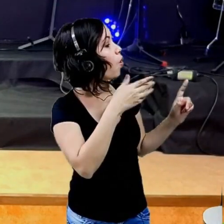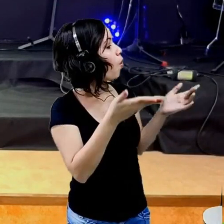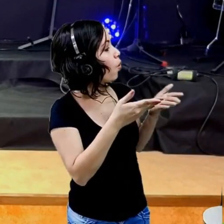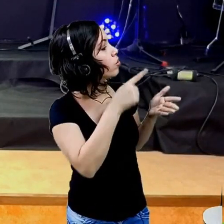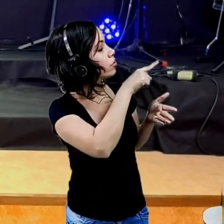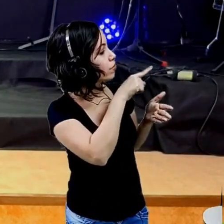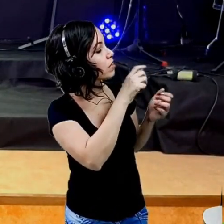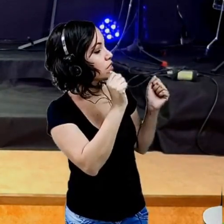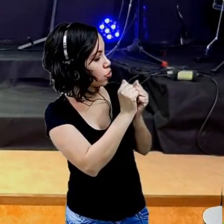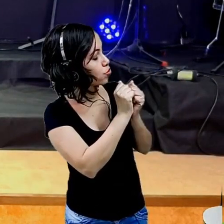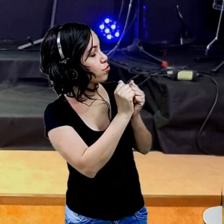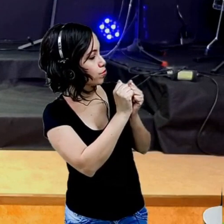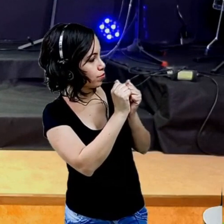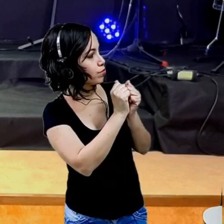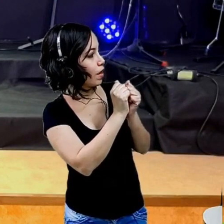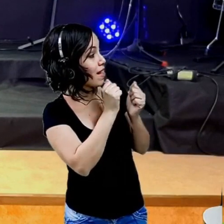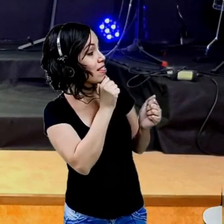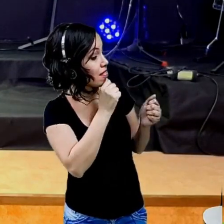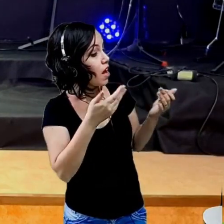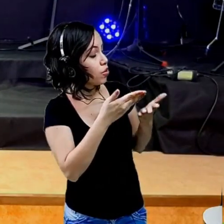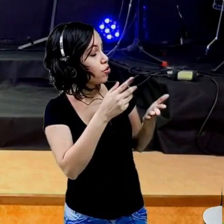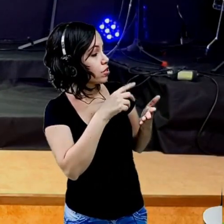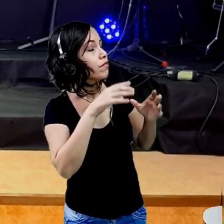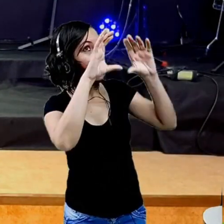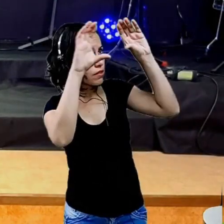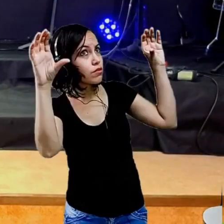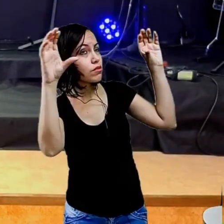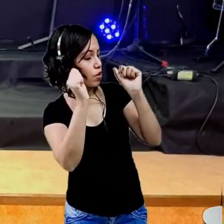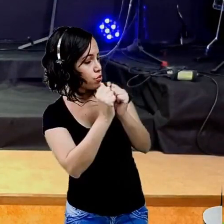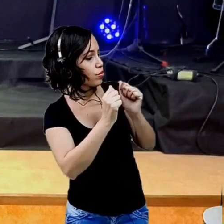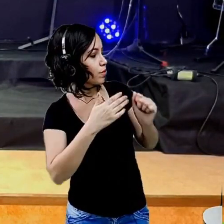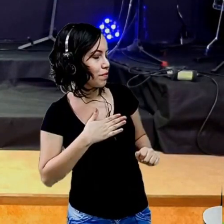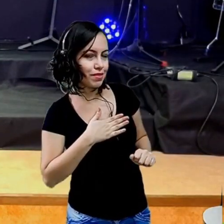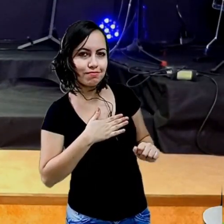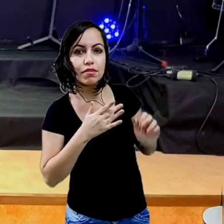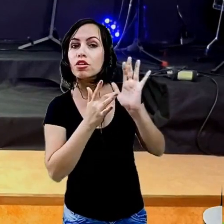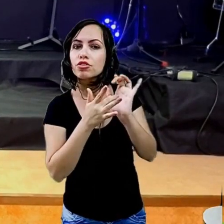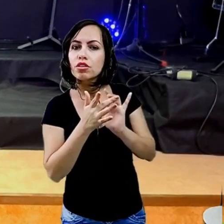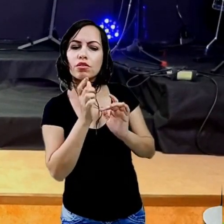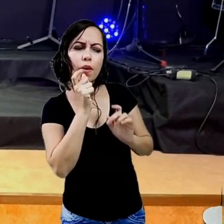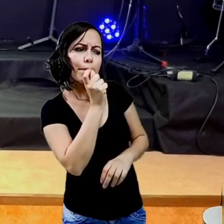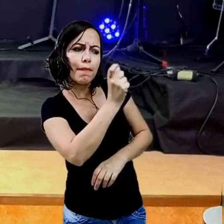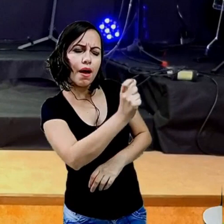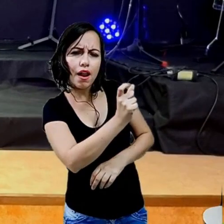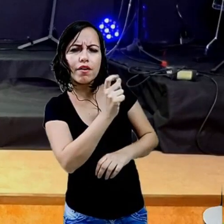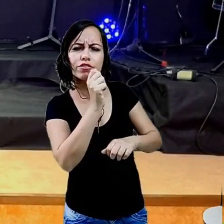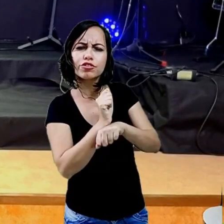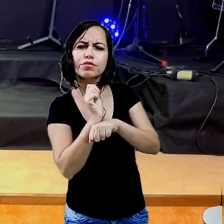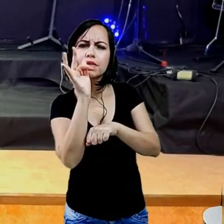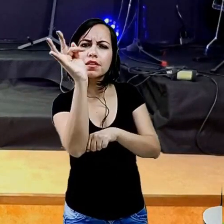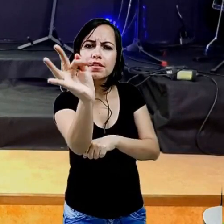Jesus fala para aquele homem uma palavra de esperança, uma palavra de